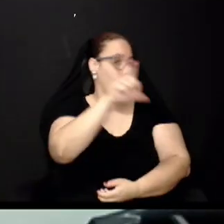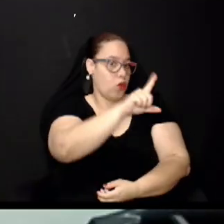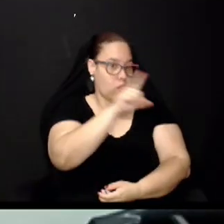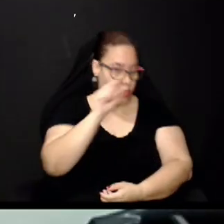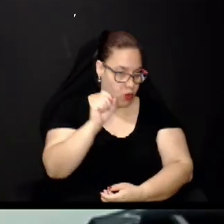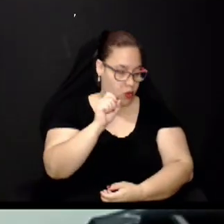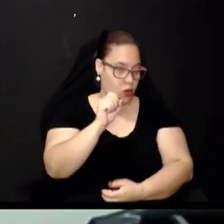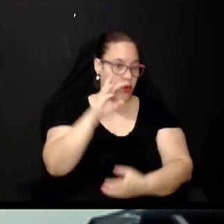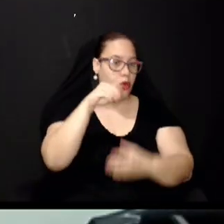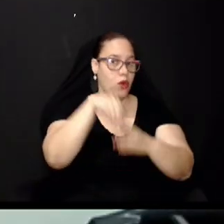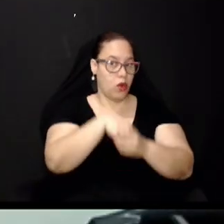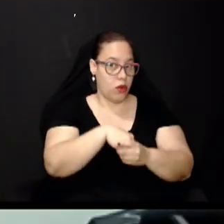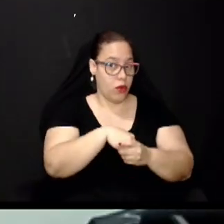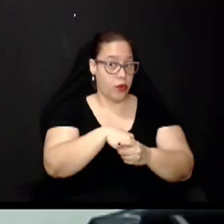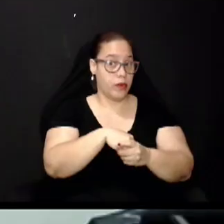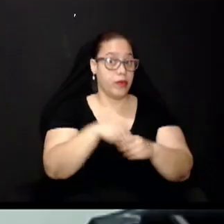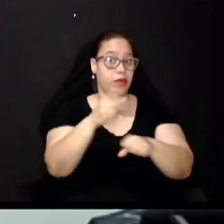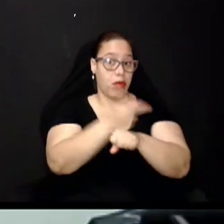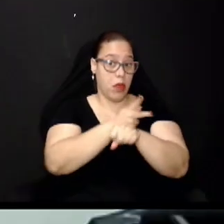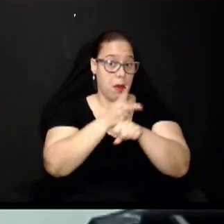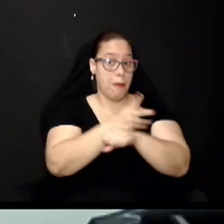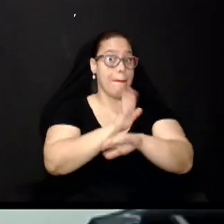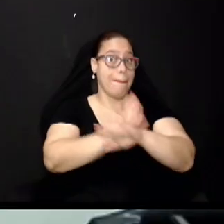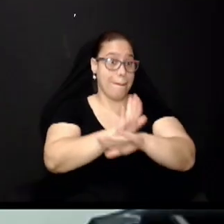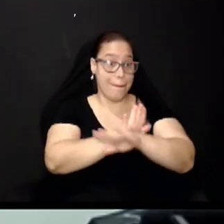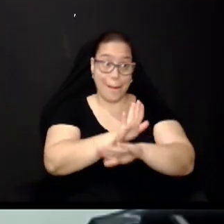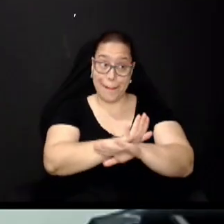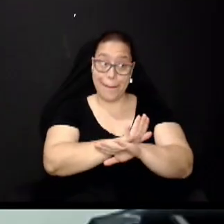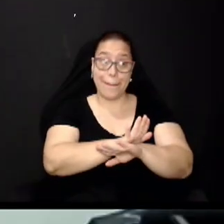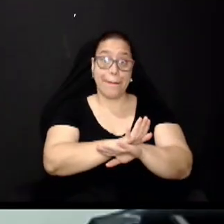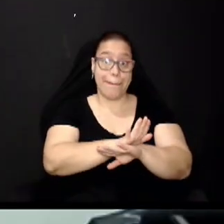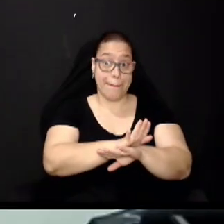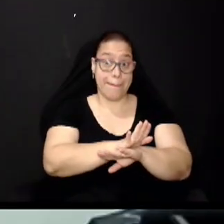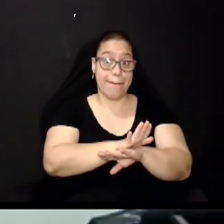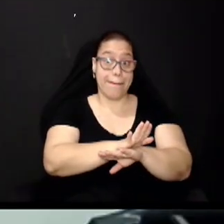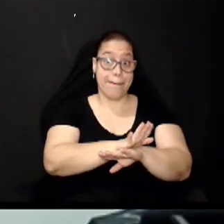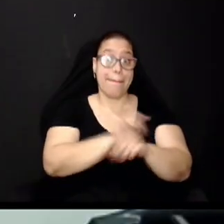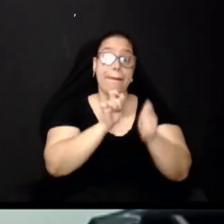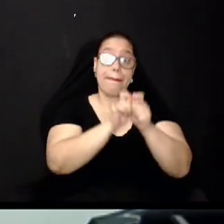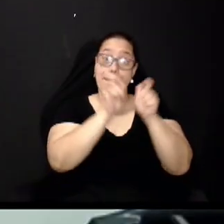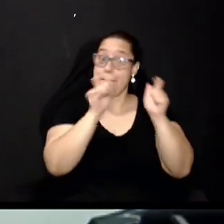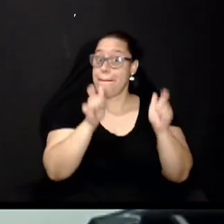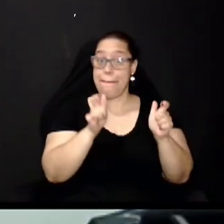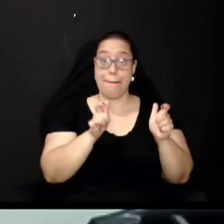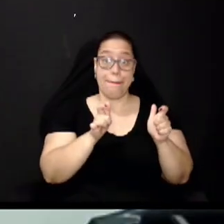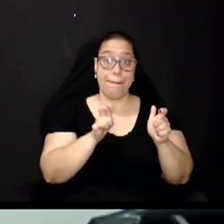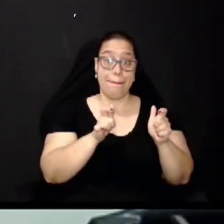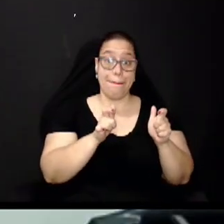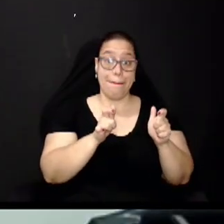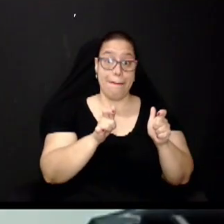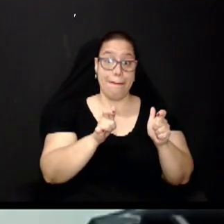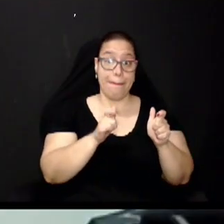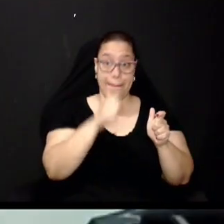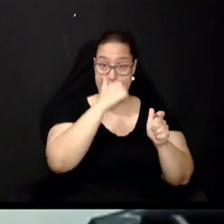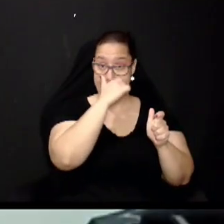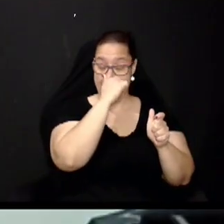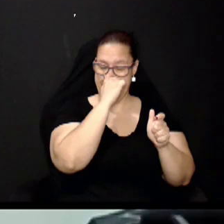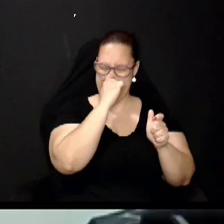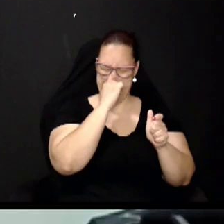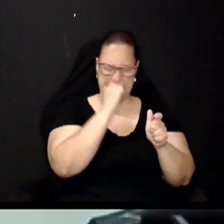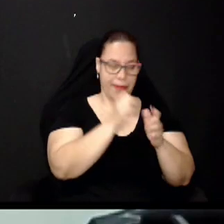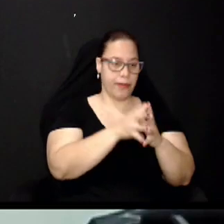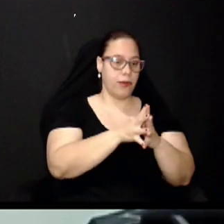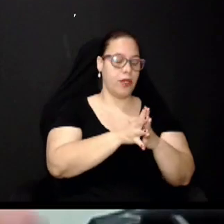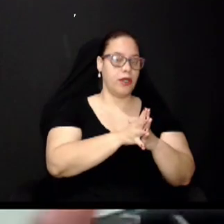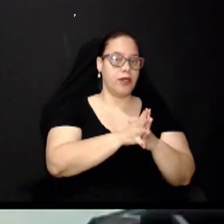porque elas buscam ajuda, né? A maioria, né? As pessoas, elas saem dos relacionamentos abusivos porque